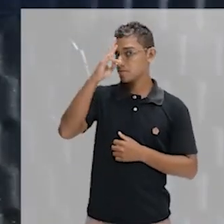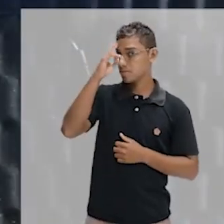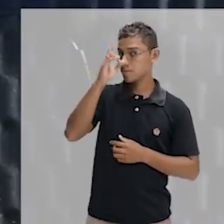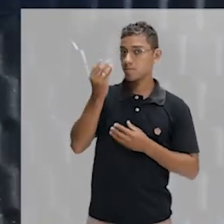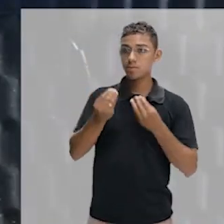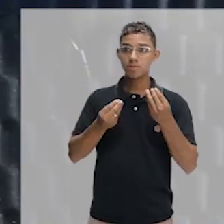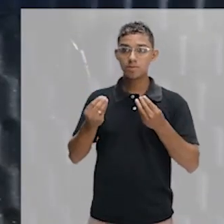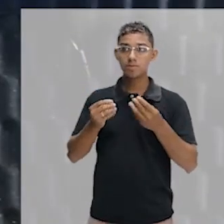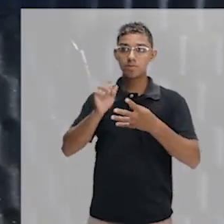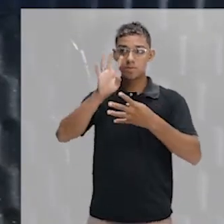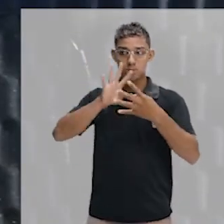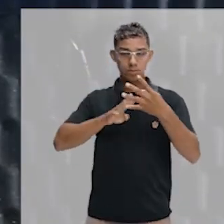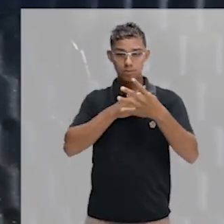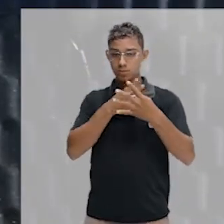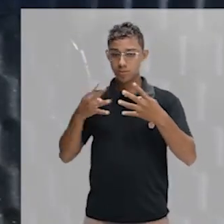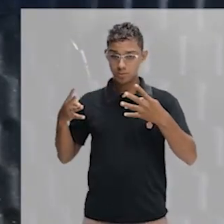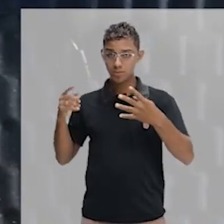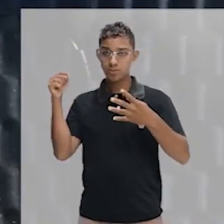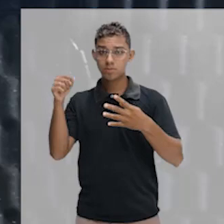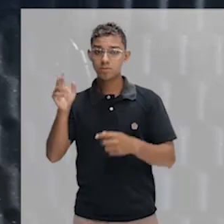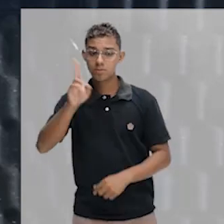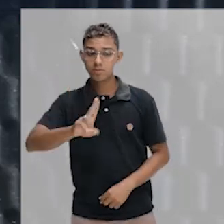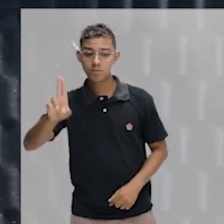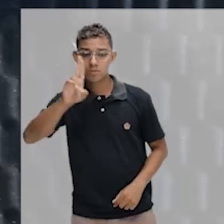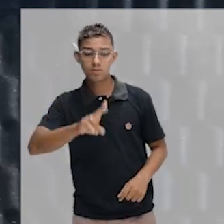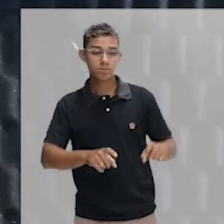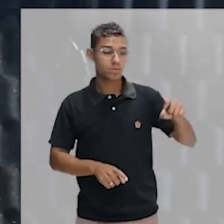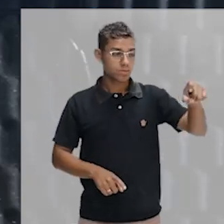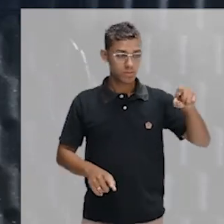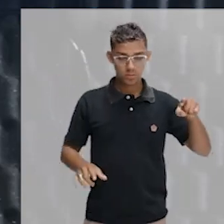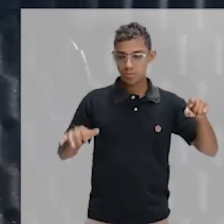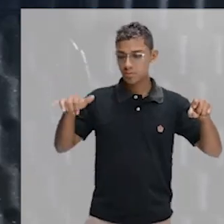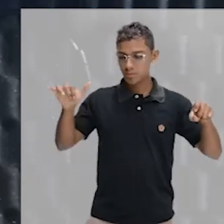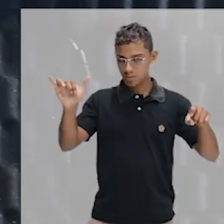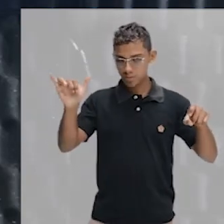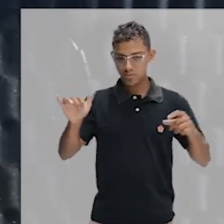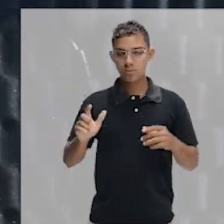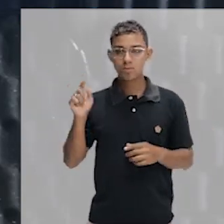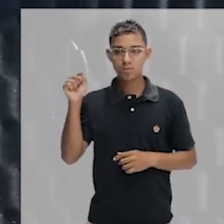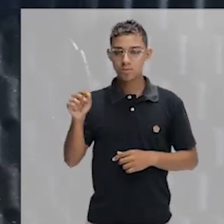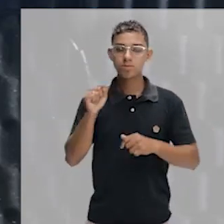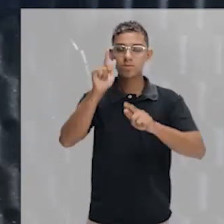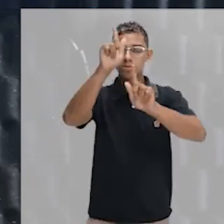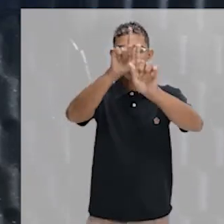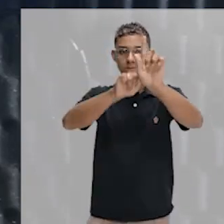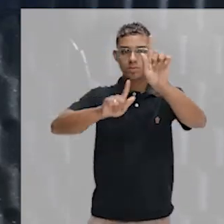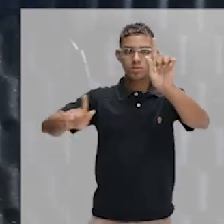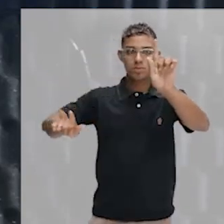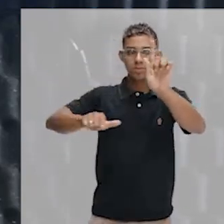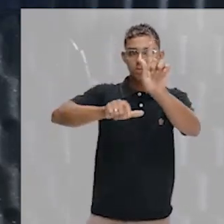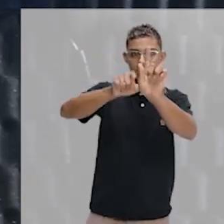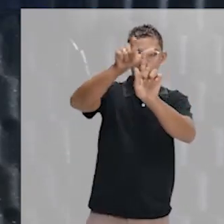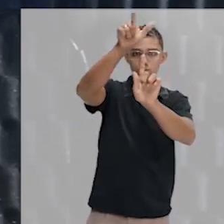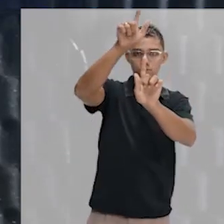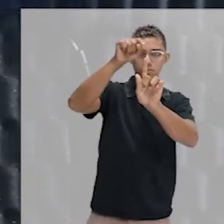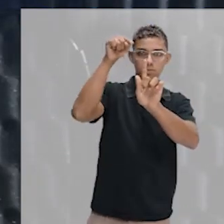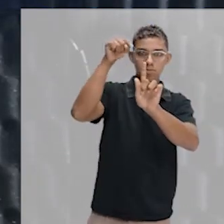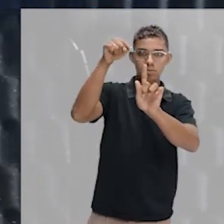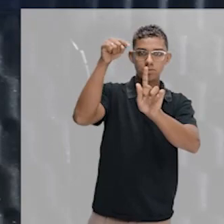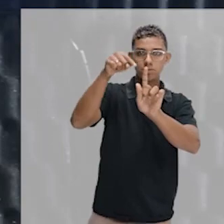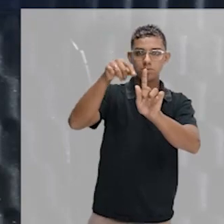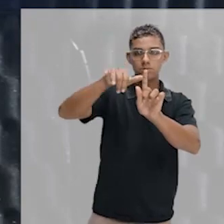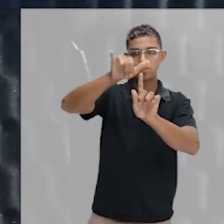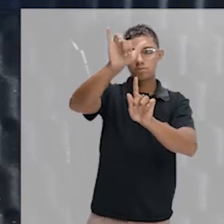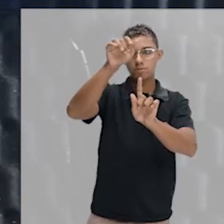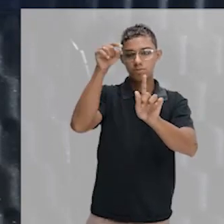que no plano cartesiano as informações que você tem o coordenado x y eles que são postos lá no gráfico tá então ó